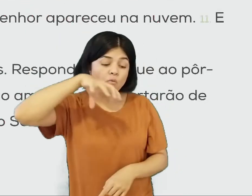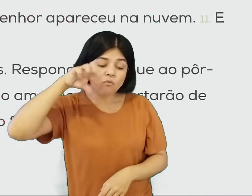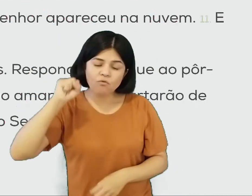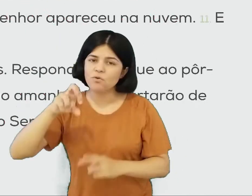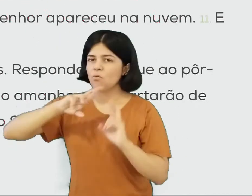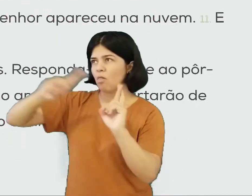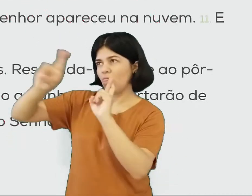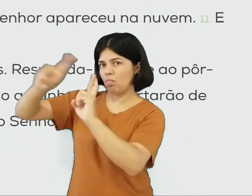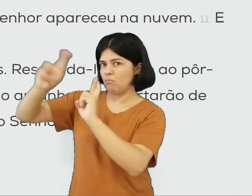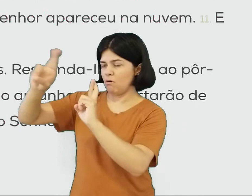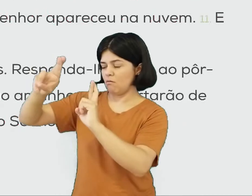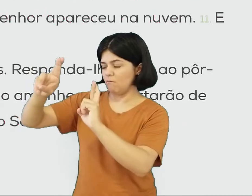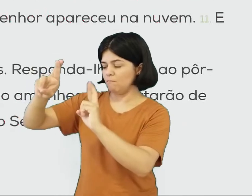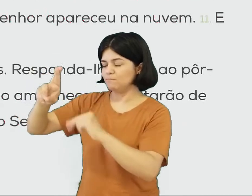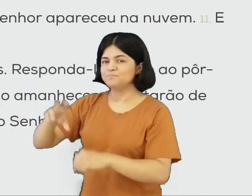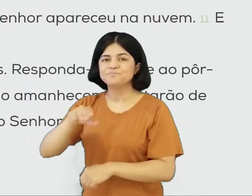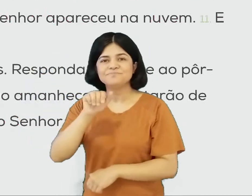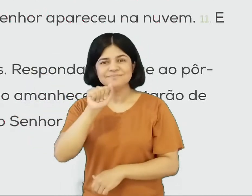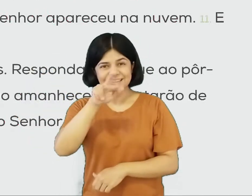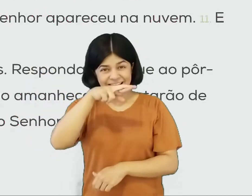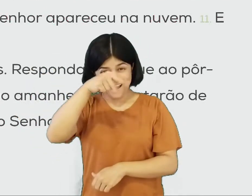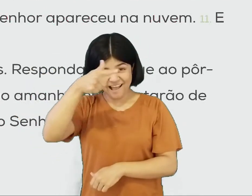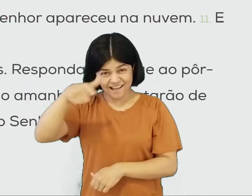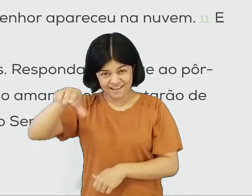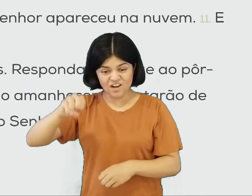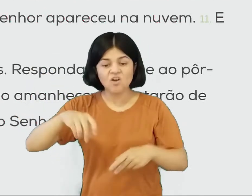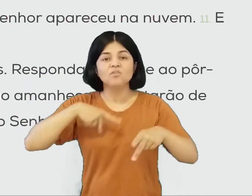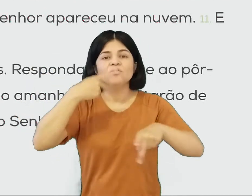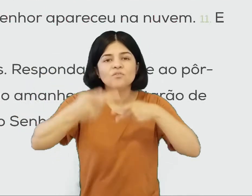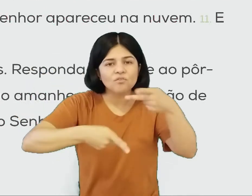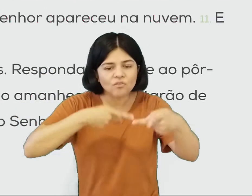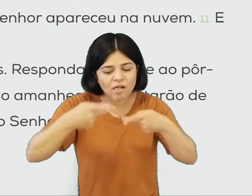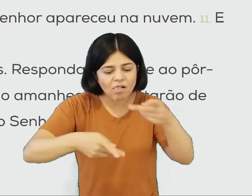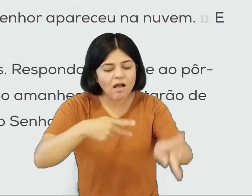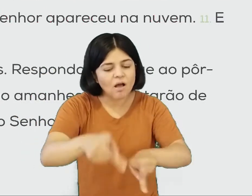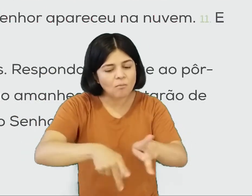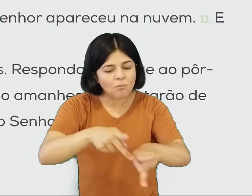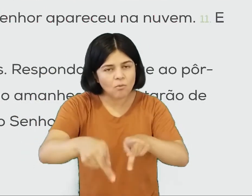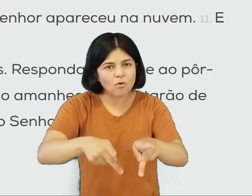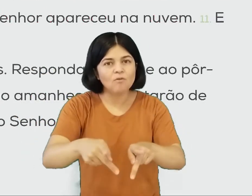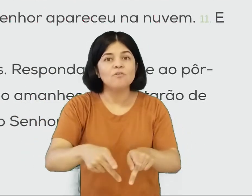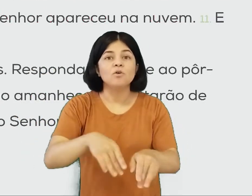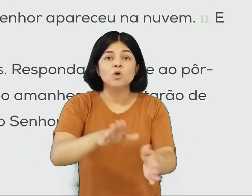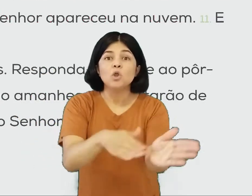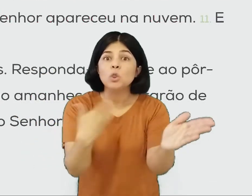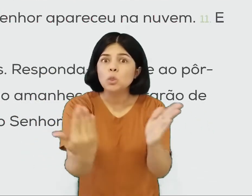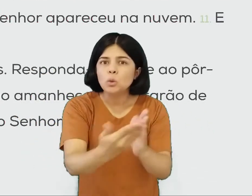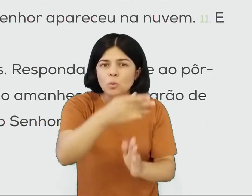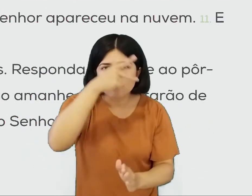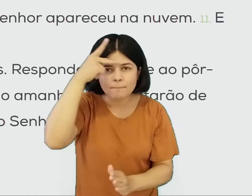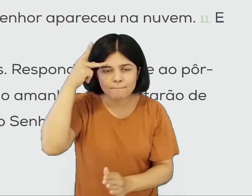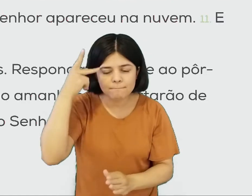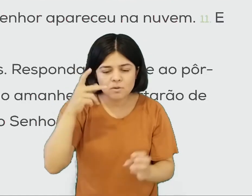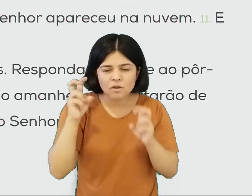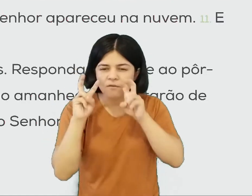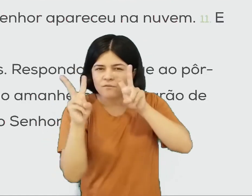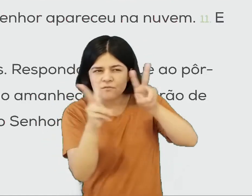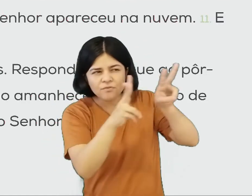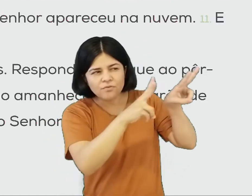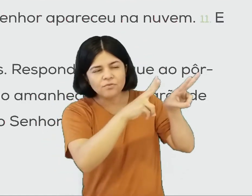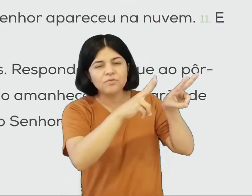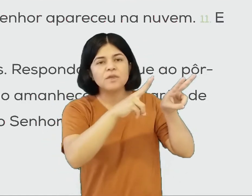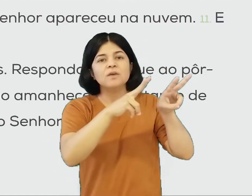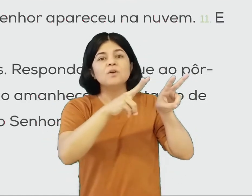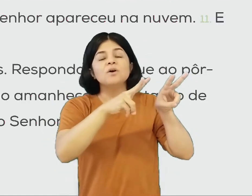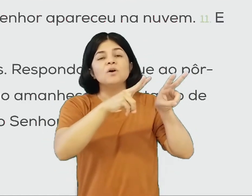queixas. Enquanto Arão falava a toda a comunidade, todos olharam em direção ao deserto e